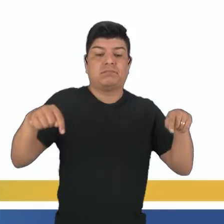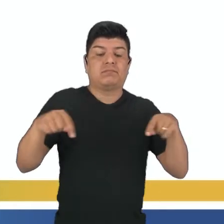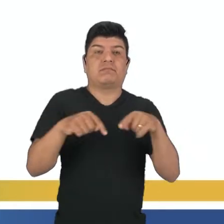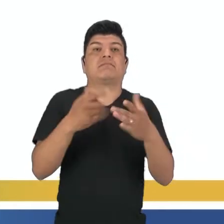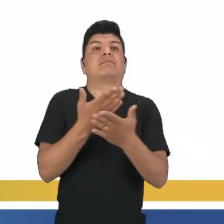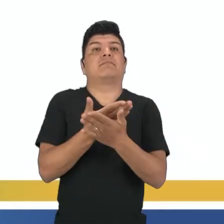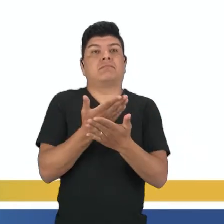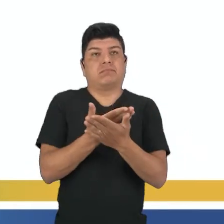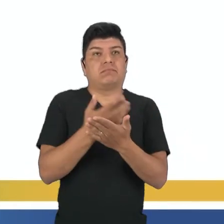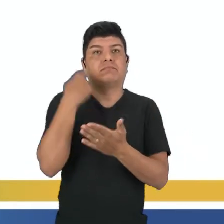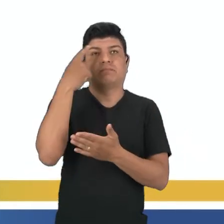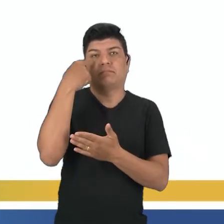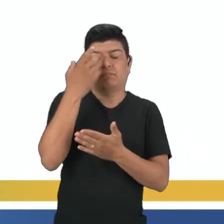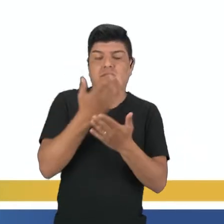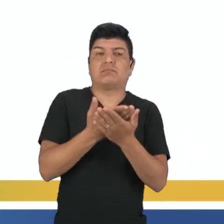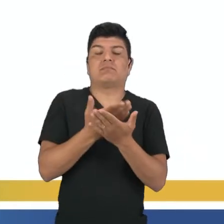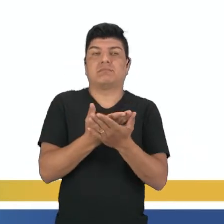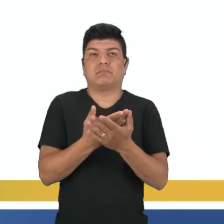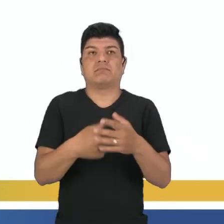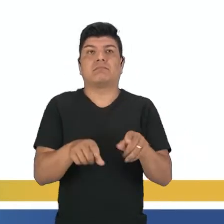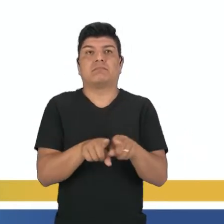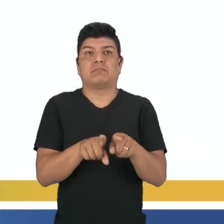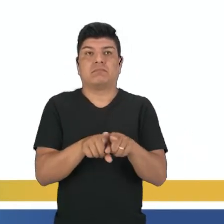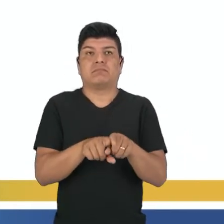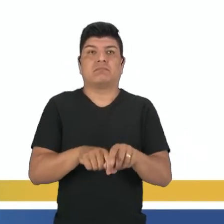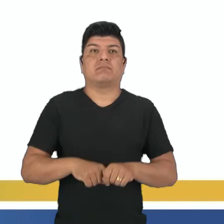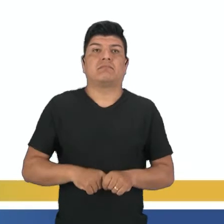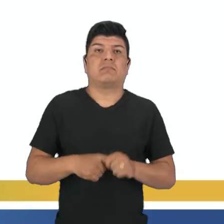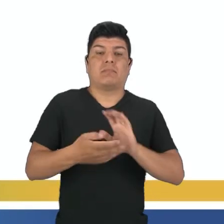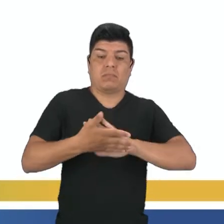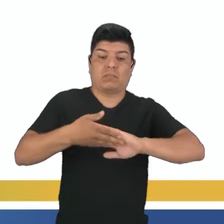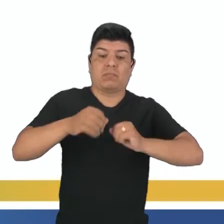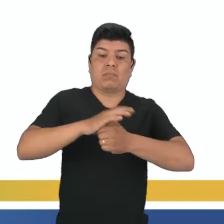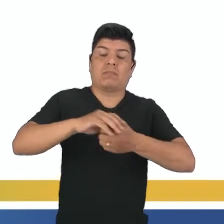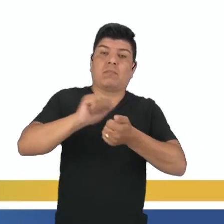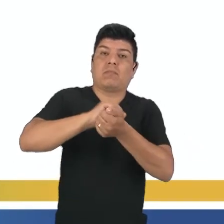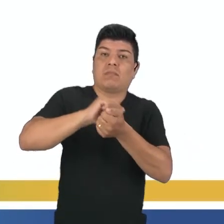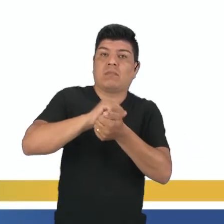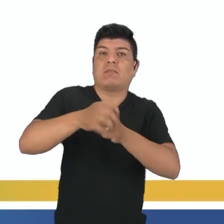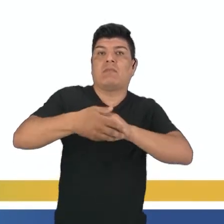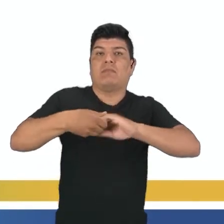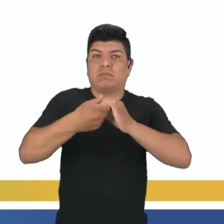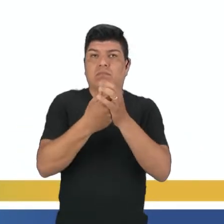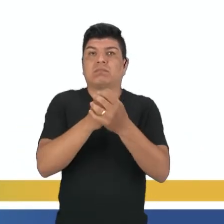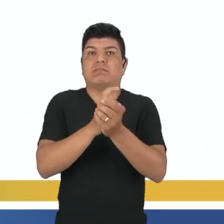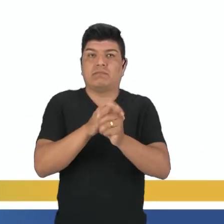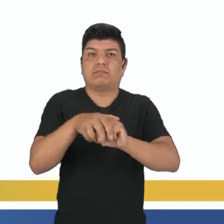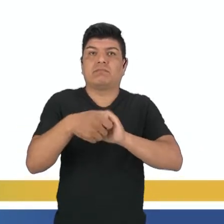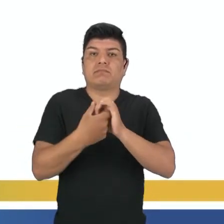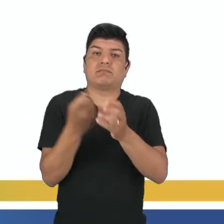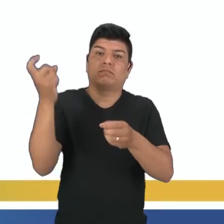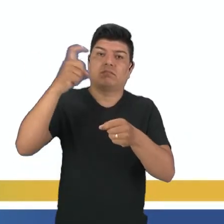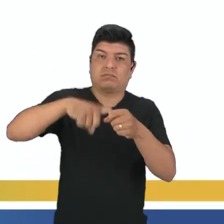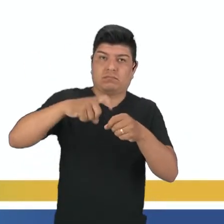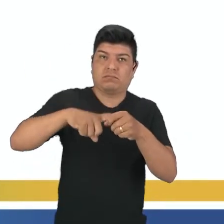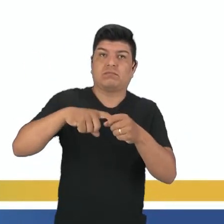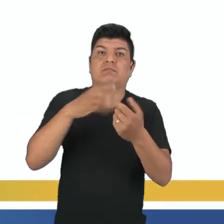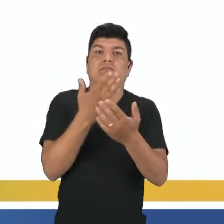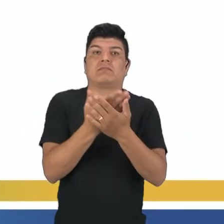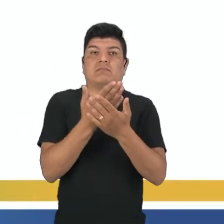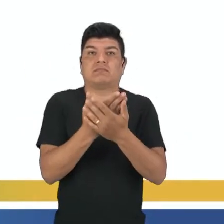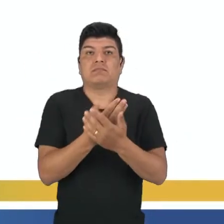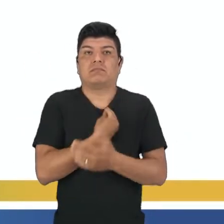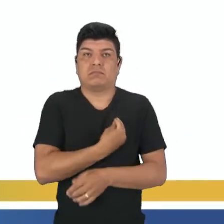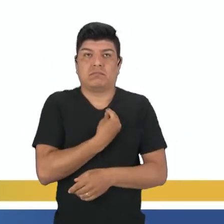entrar em classe de espanhol, estudar, lavar-se as manos é muito importante, né? Principalmente quando nós retornarmos às nossas aulas